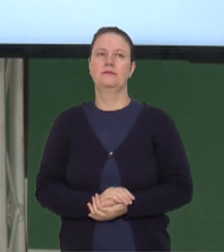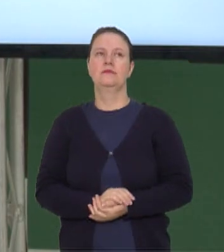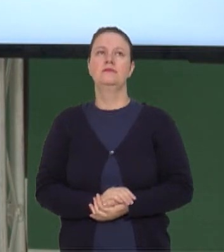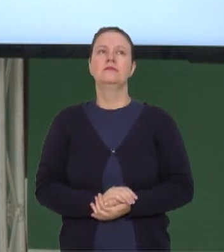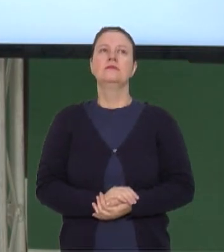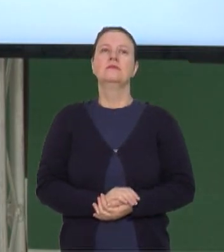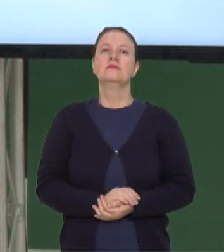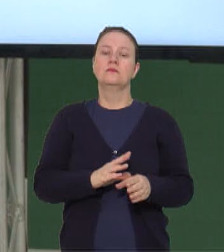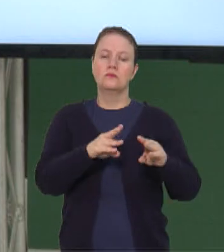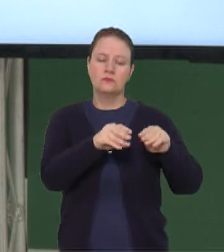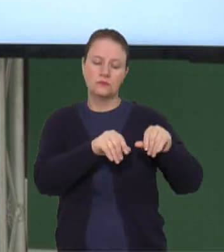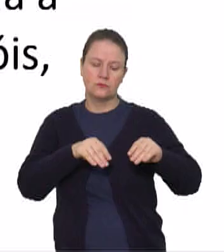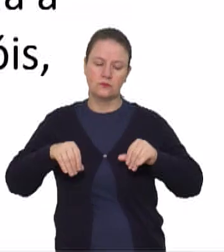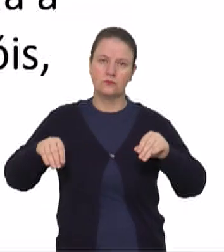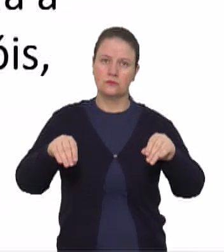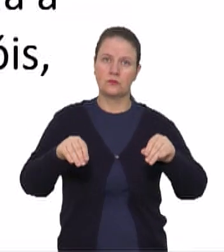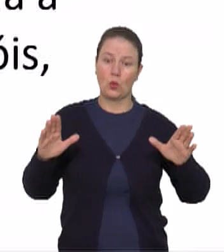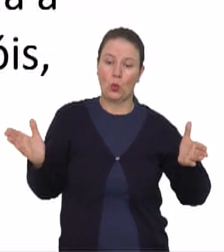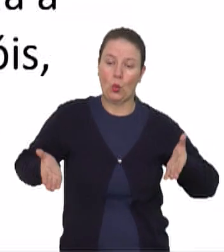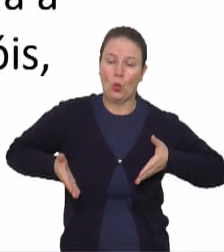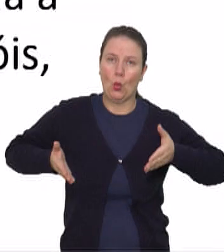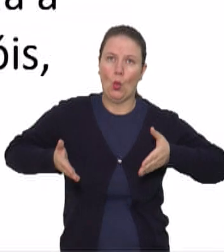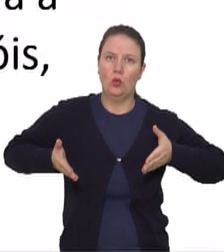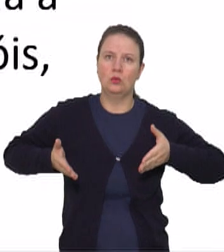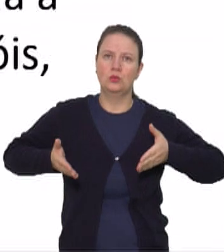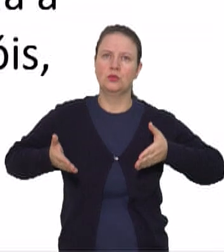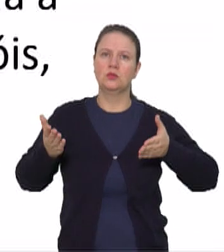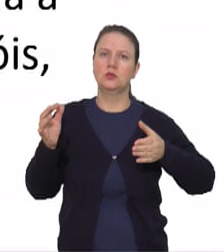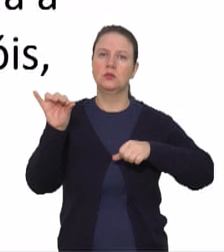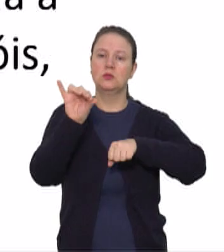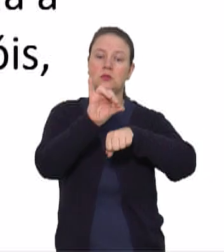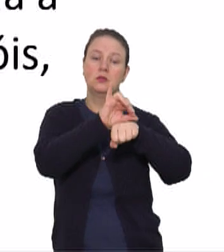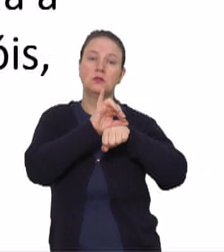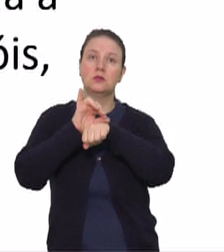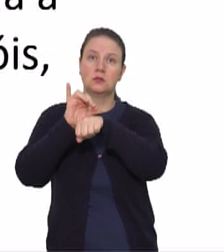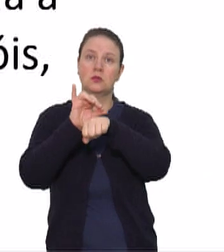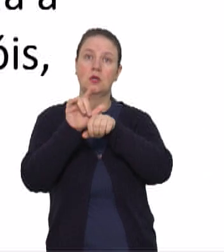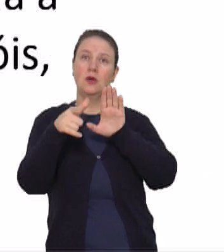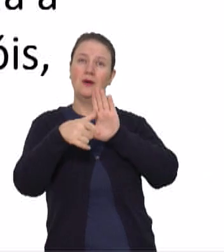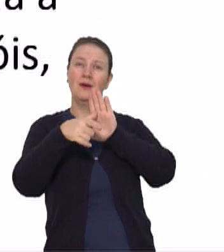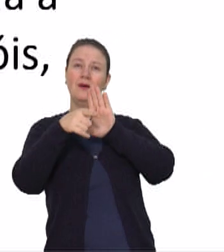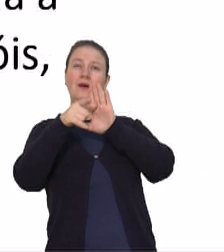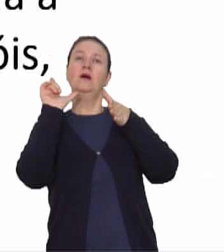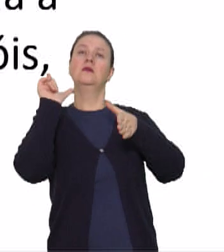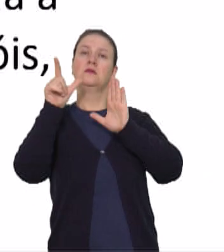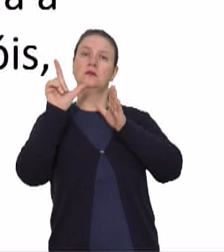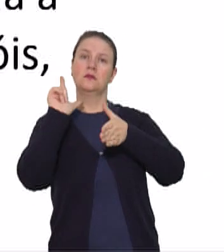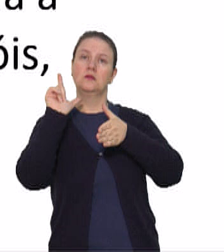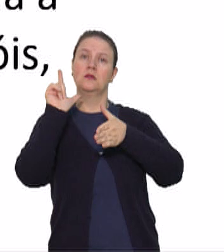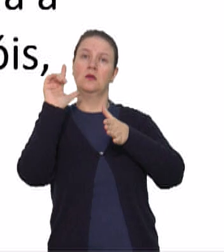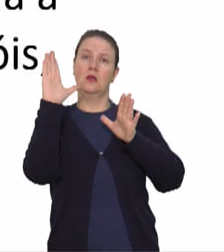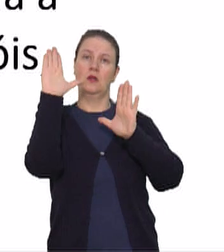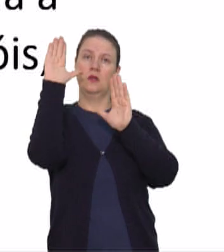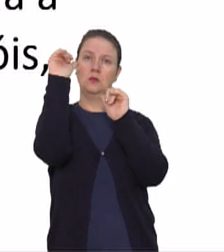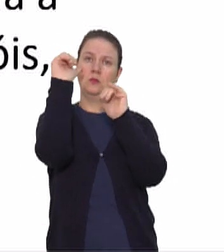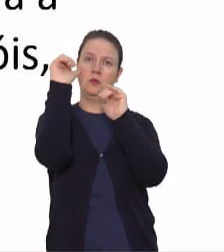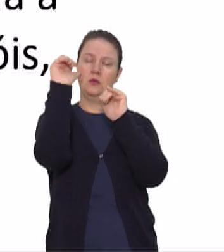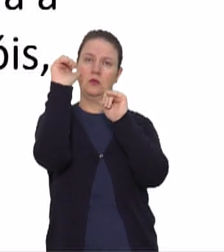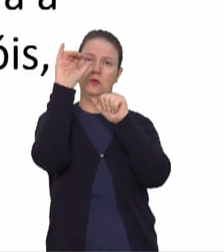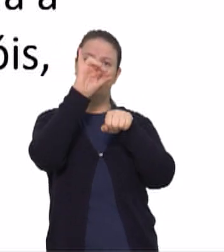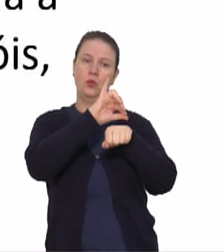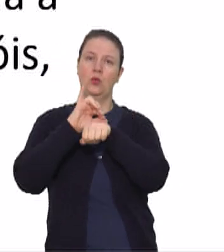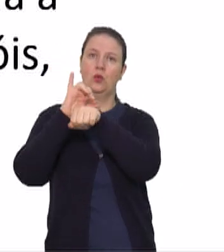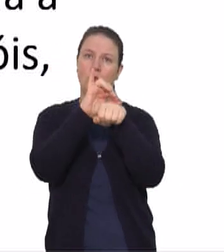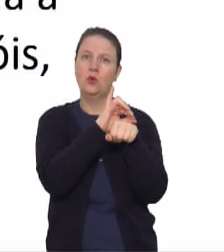aqui, ó, as terras onde hoje é o Haiti faziam parte da ilha Hispaniola, na época de 1492, quando